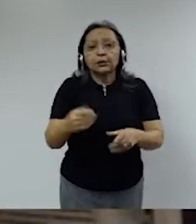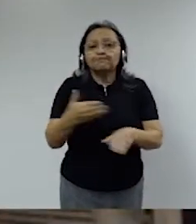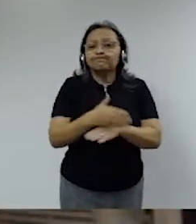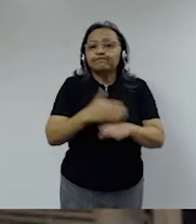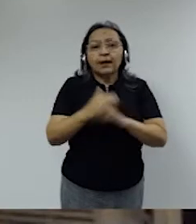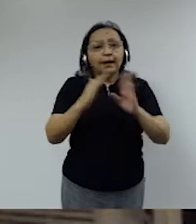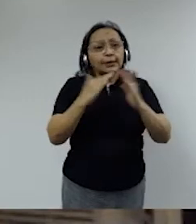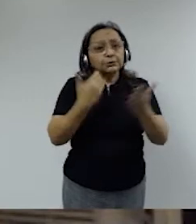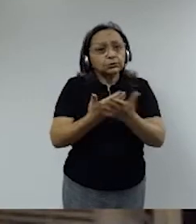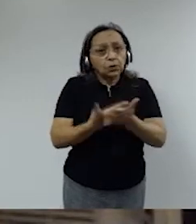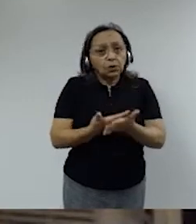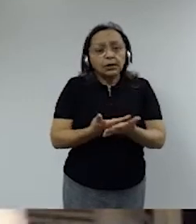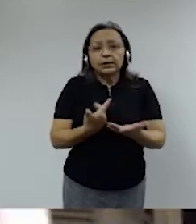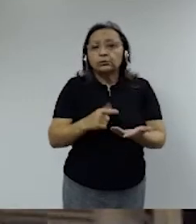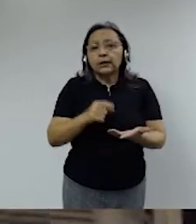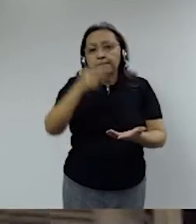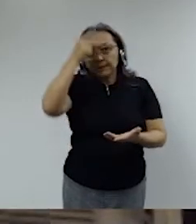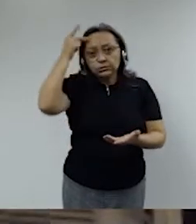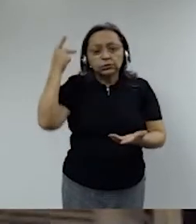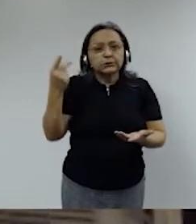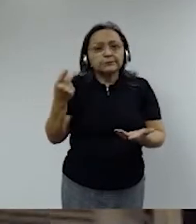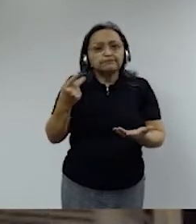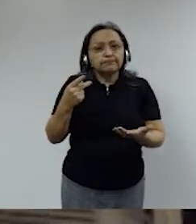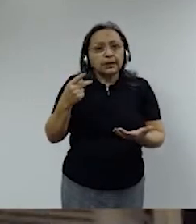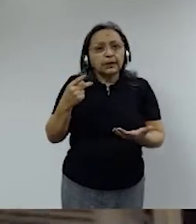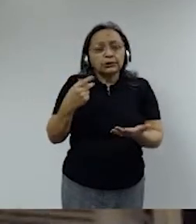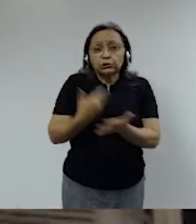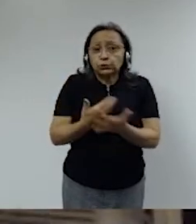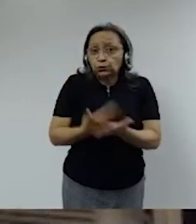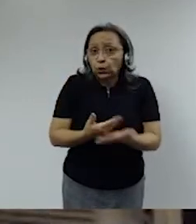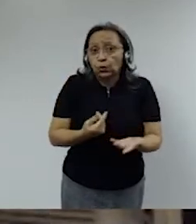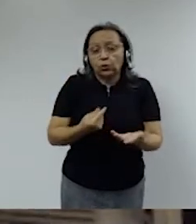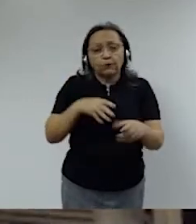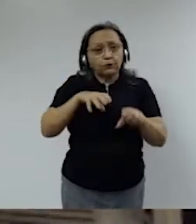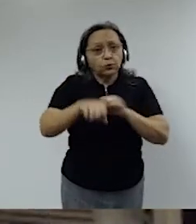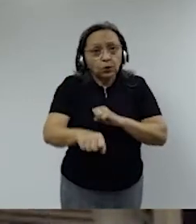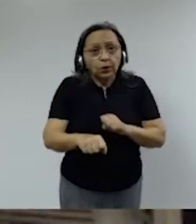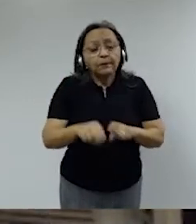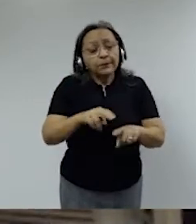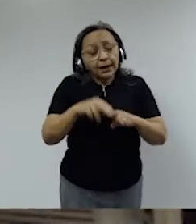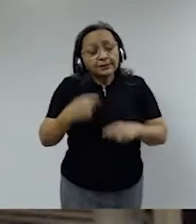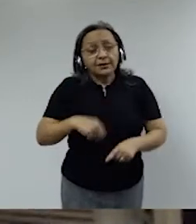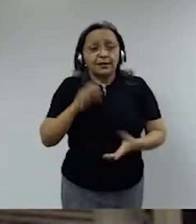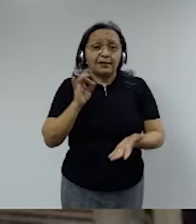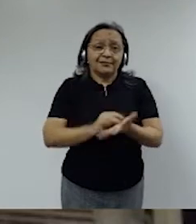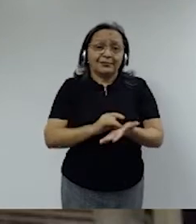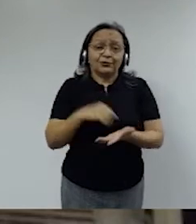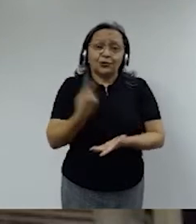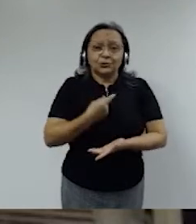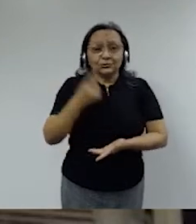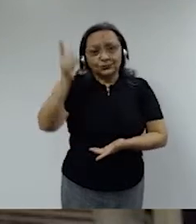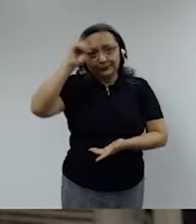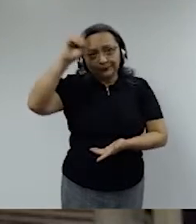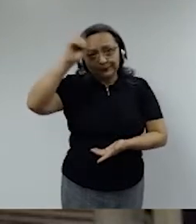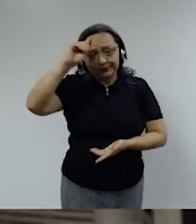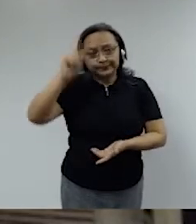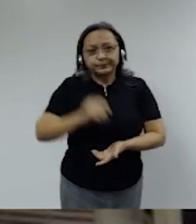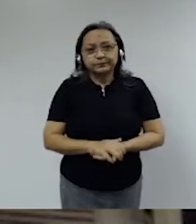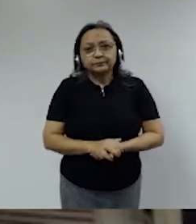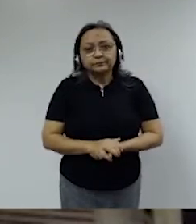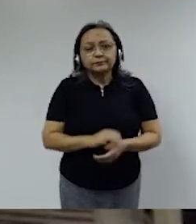pessoas letradas, e essa é a dificuldade no nosso cotidiano. Então, quando